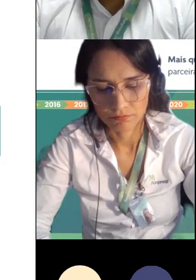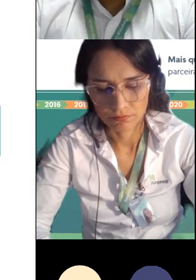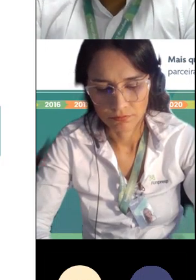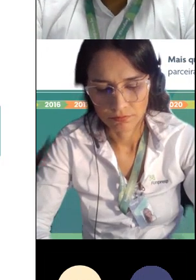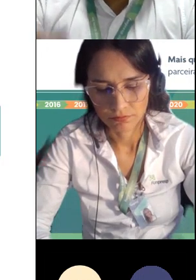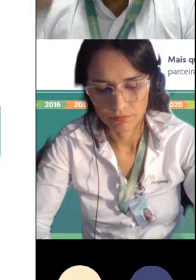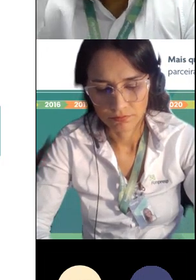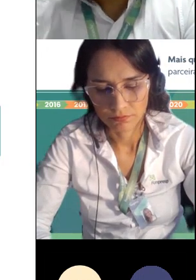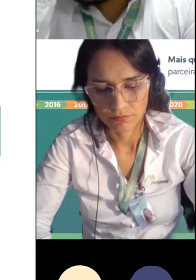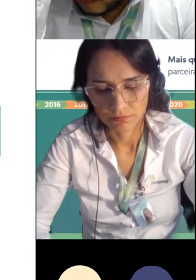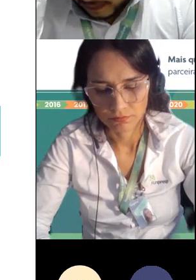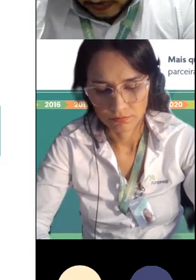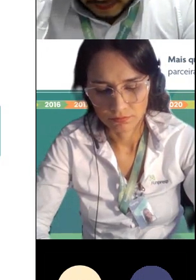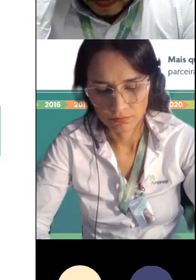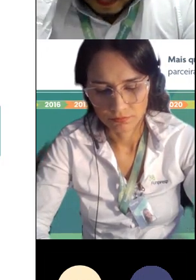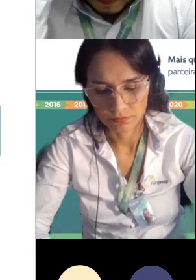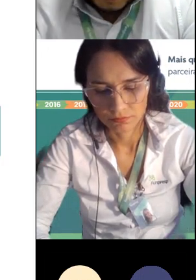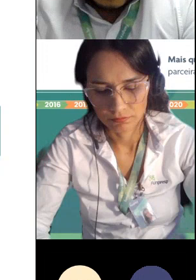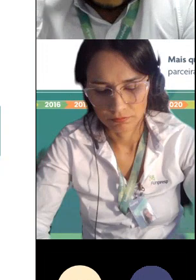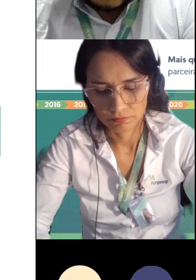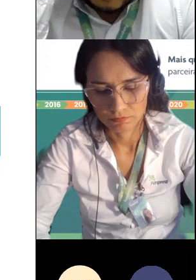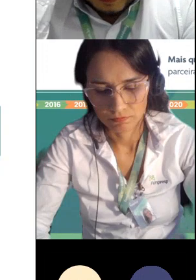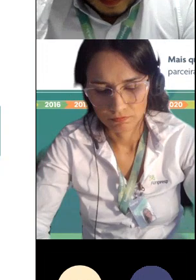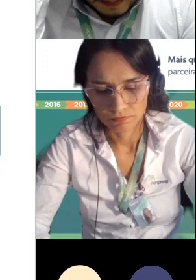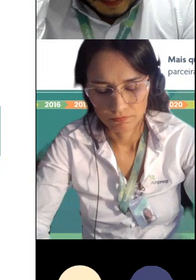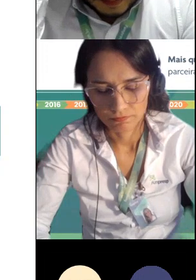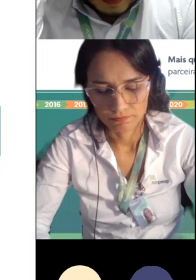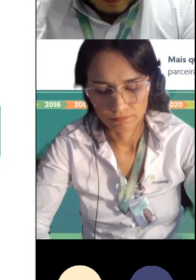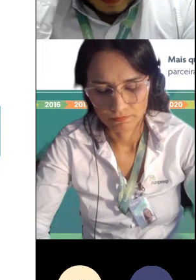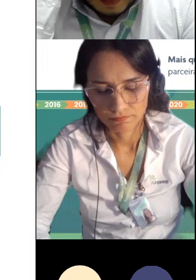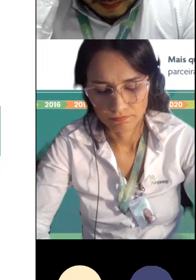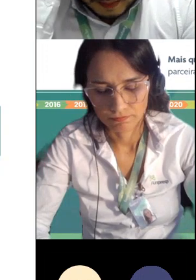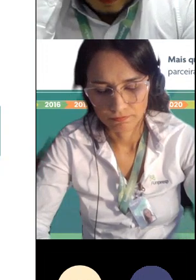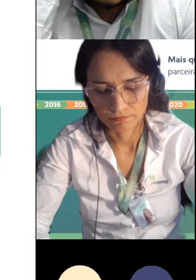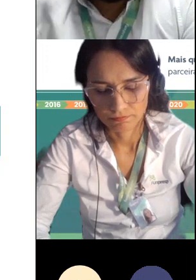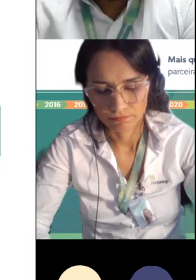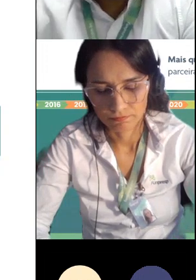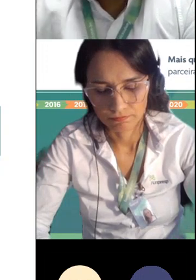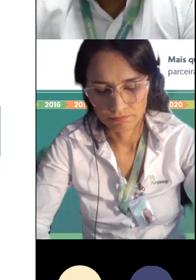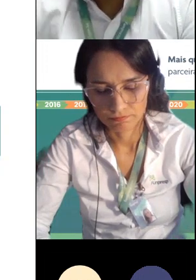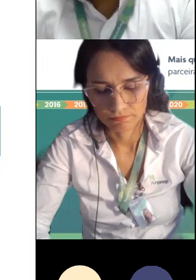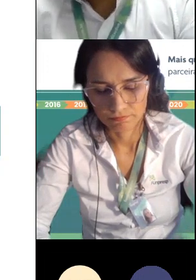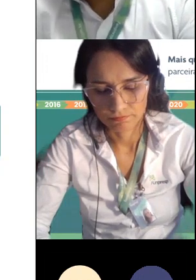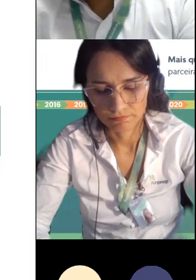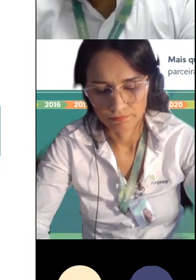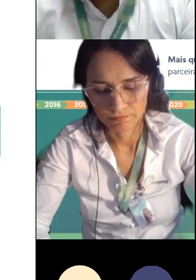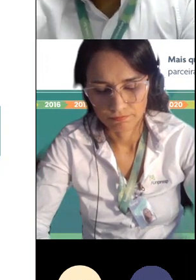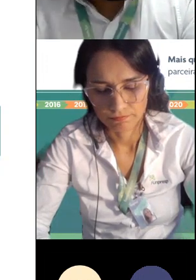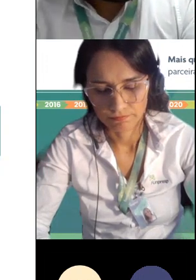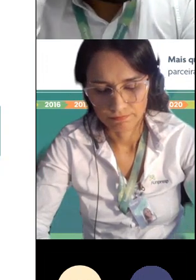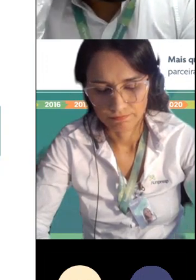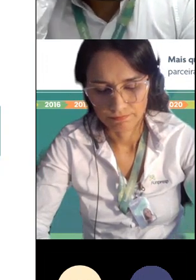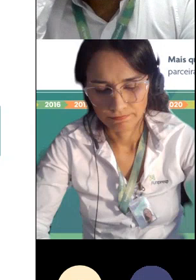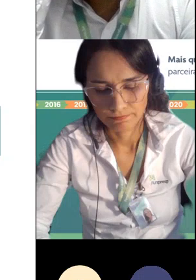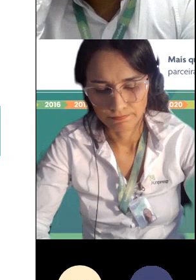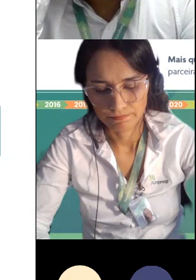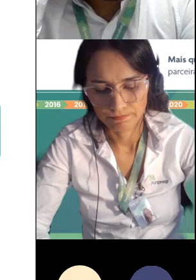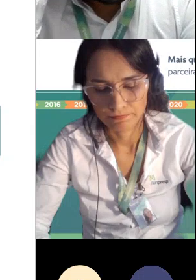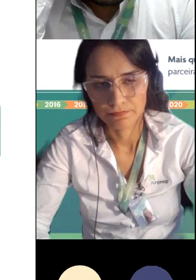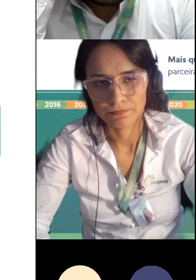mas que aderiu ontem como um conselheiro? Não pode, ele precisa ter pelo menos 3 anos de plano. E isso, gente, traz